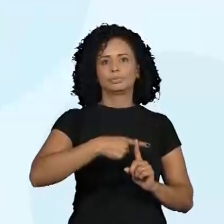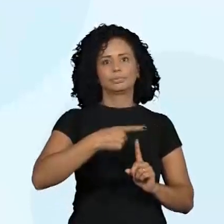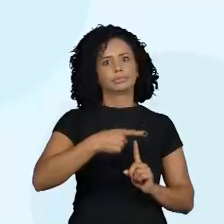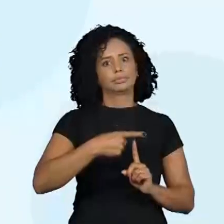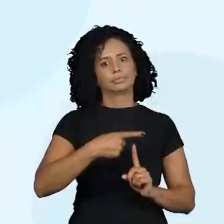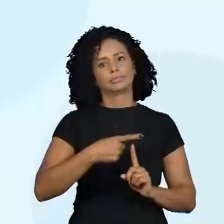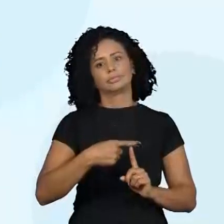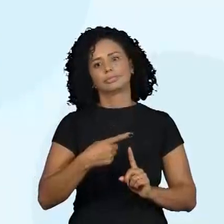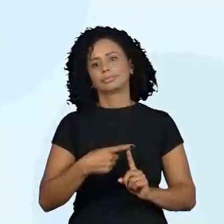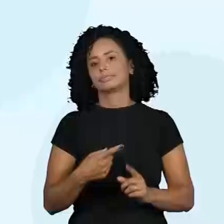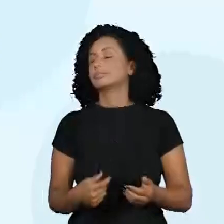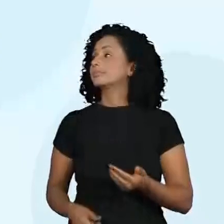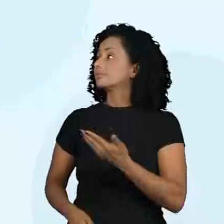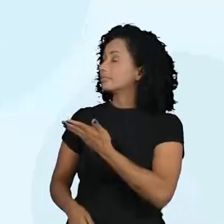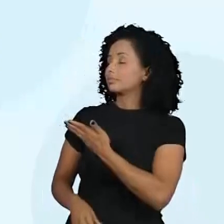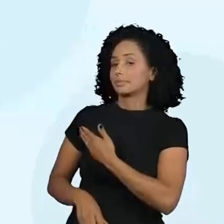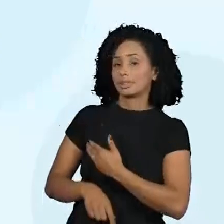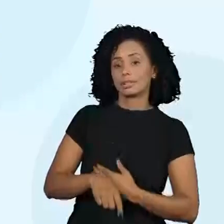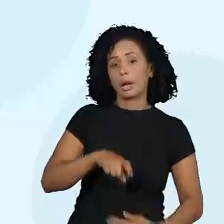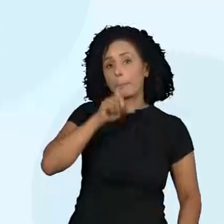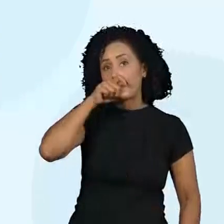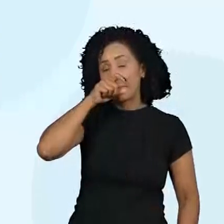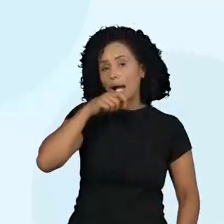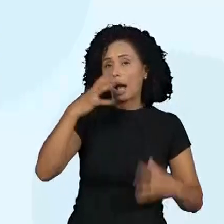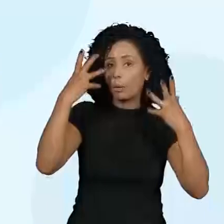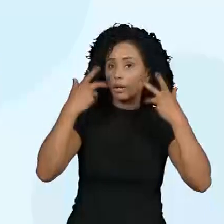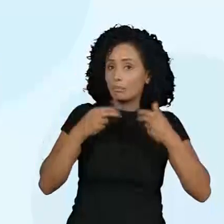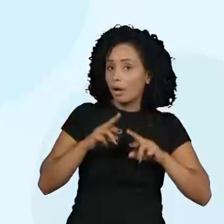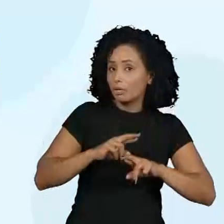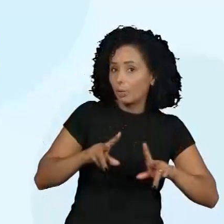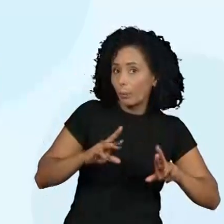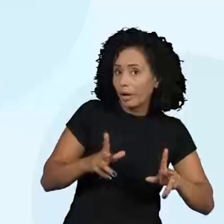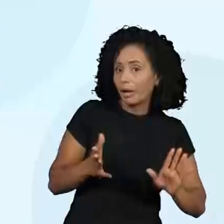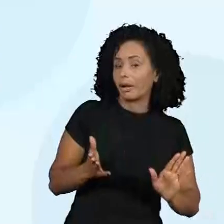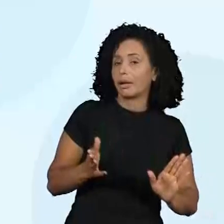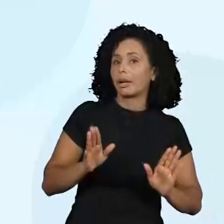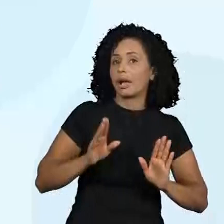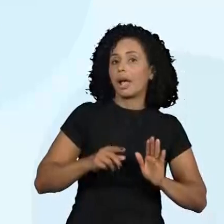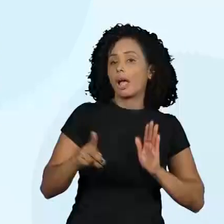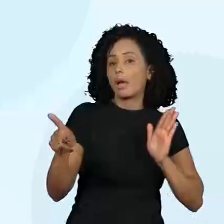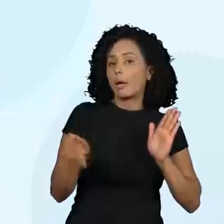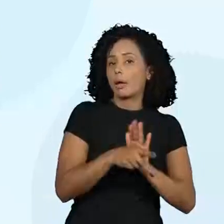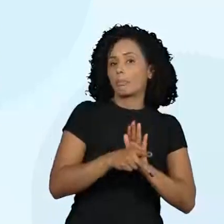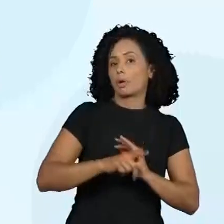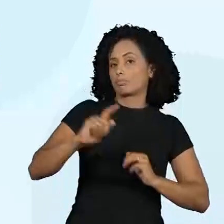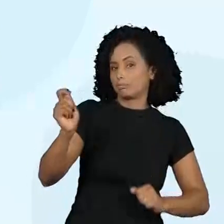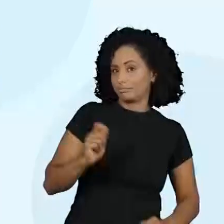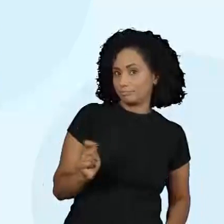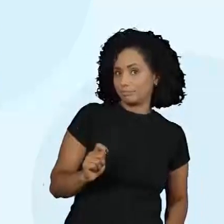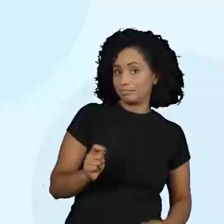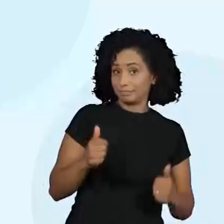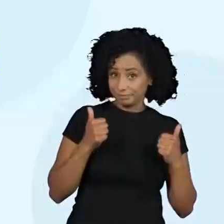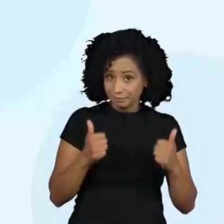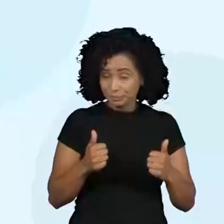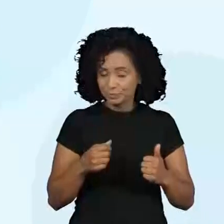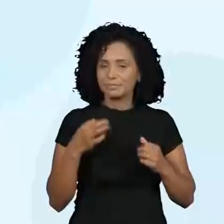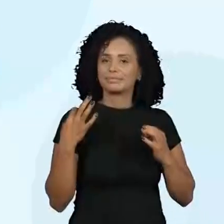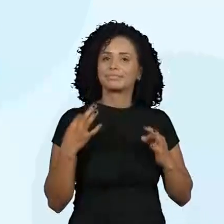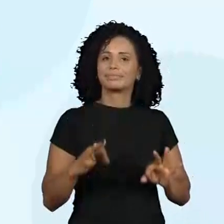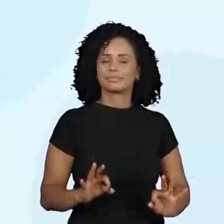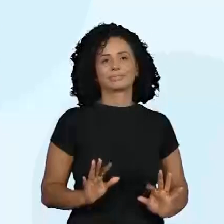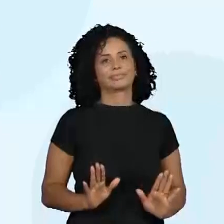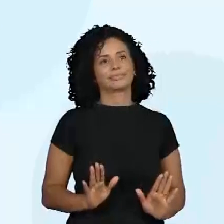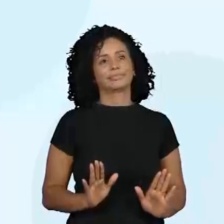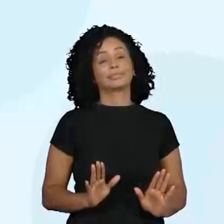também pandorga, arraia, papagaio ou puxeta, também ficaria certo, porque